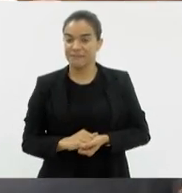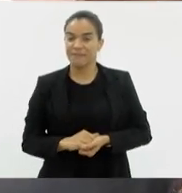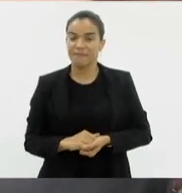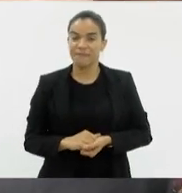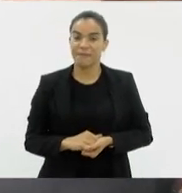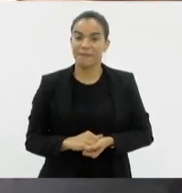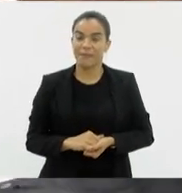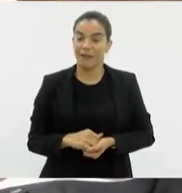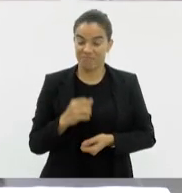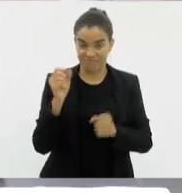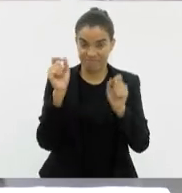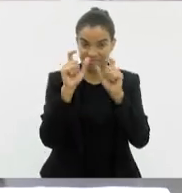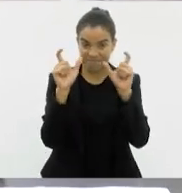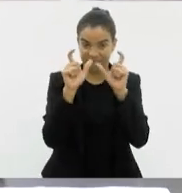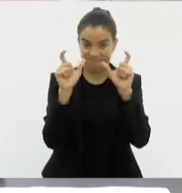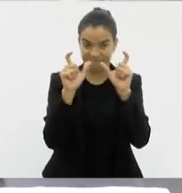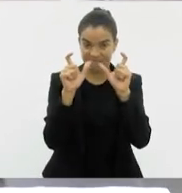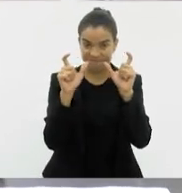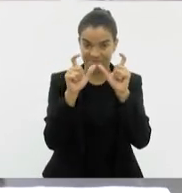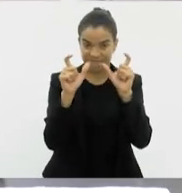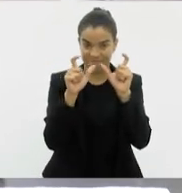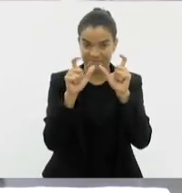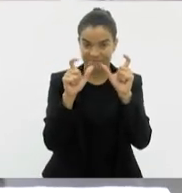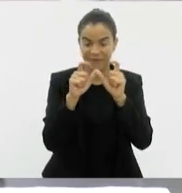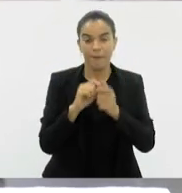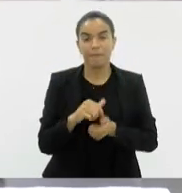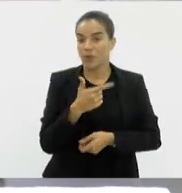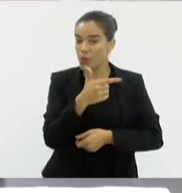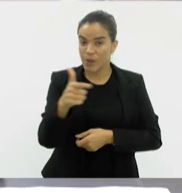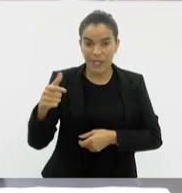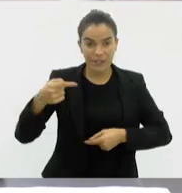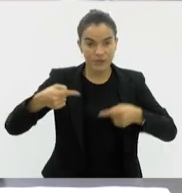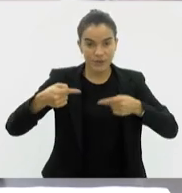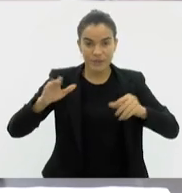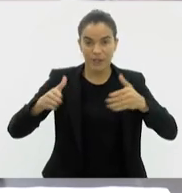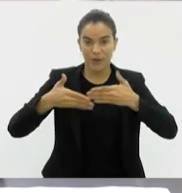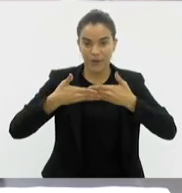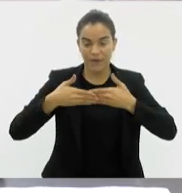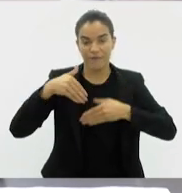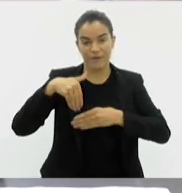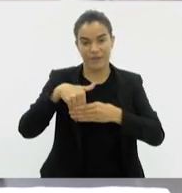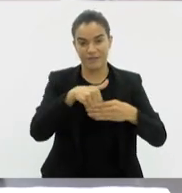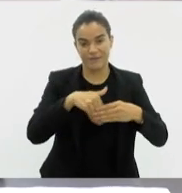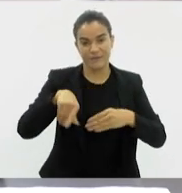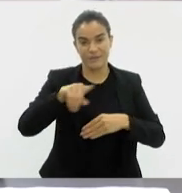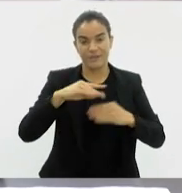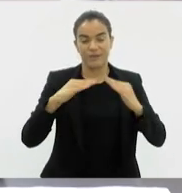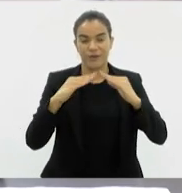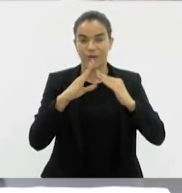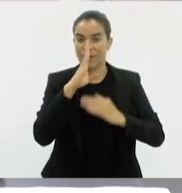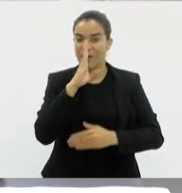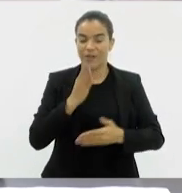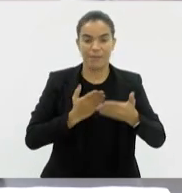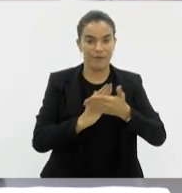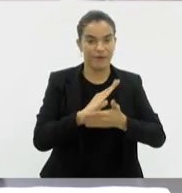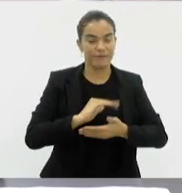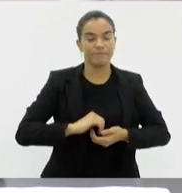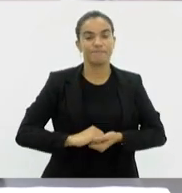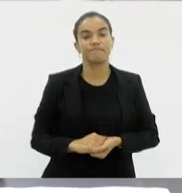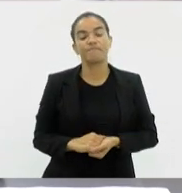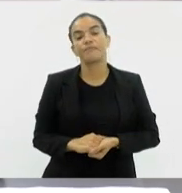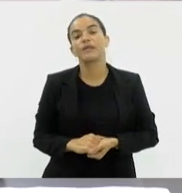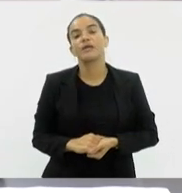Verdade. Serve o alerta. Não havendo quem queira discutir, encerrada a discussão. Em votação, senhores que aprovam, permaneçam como estão.